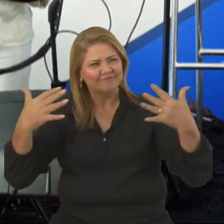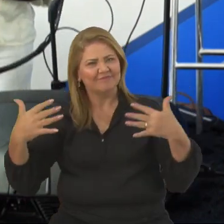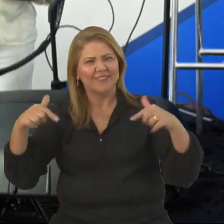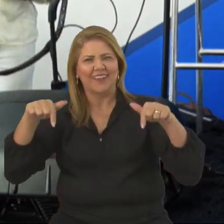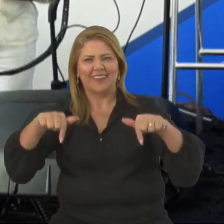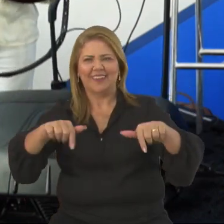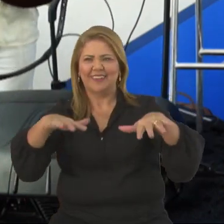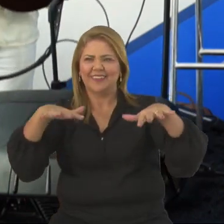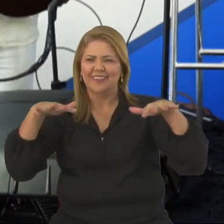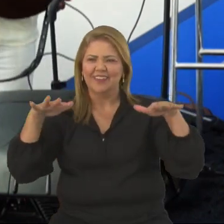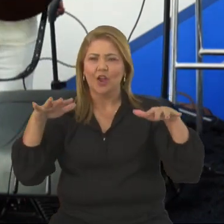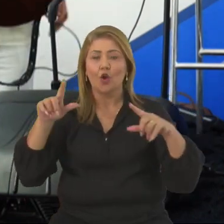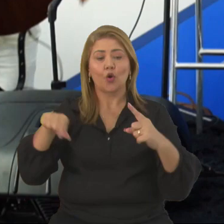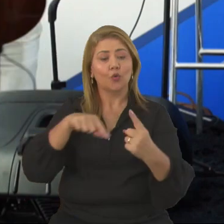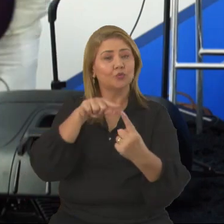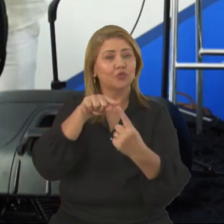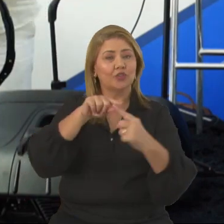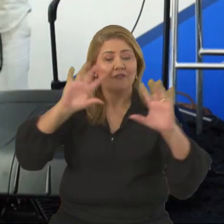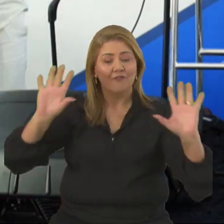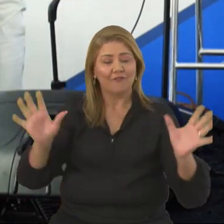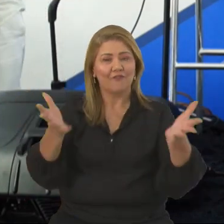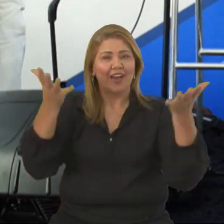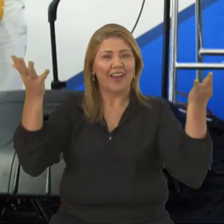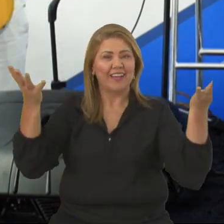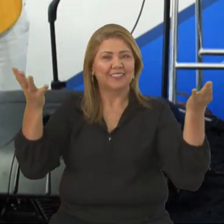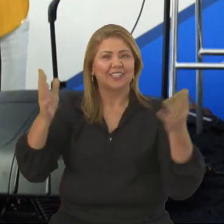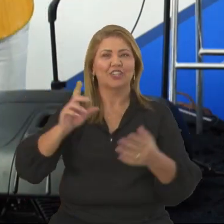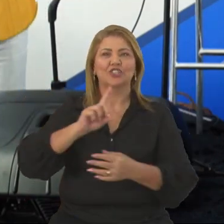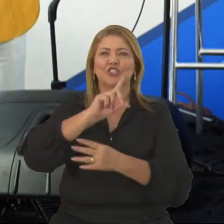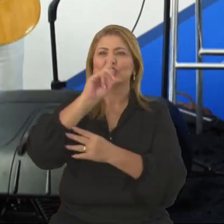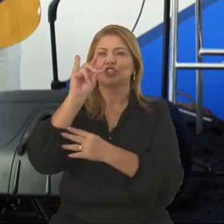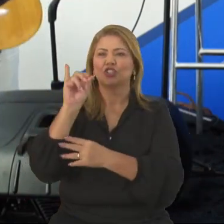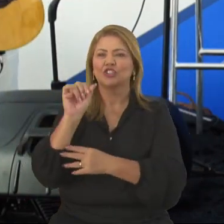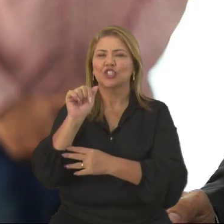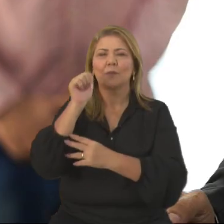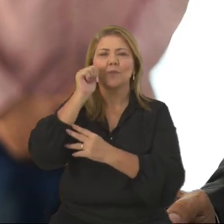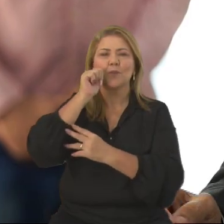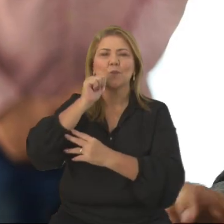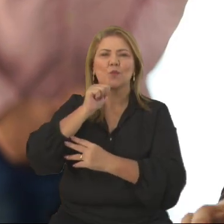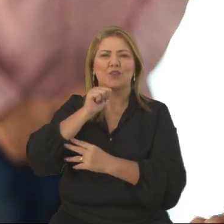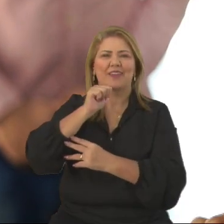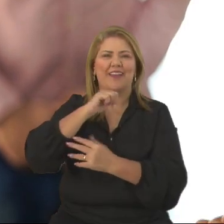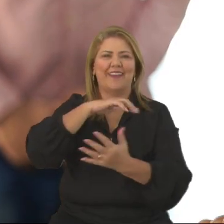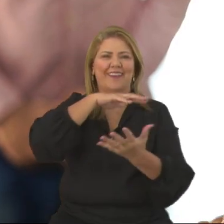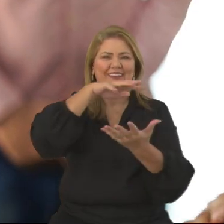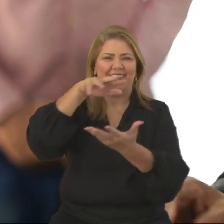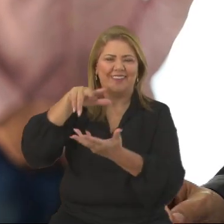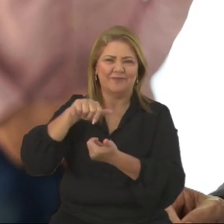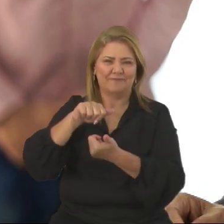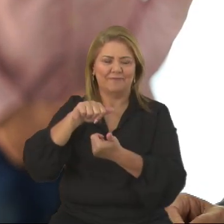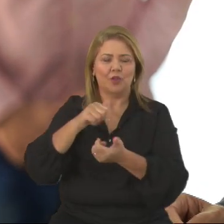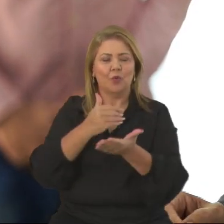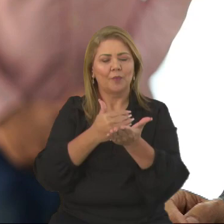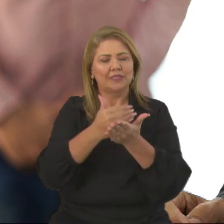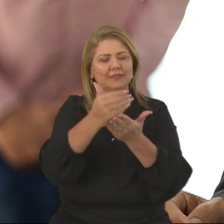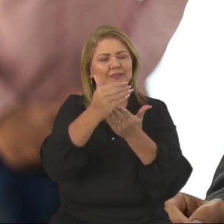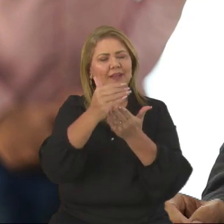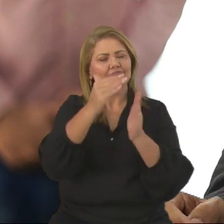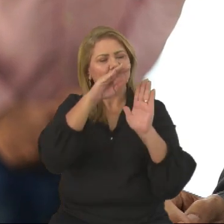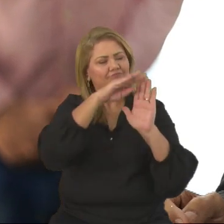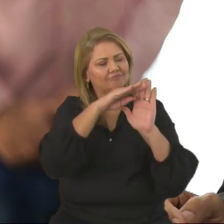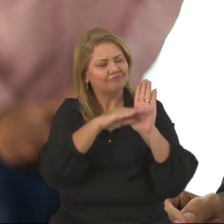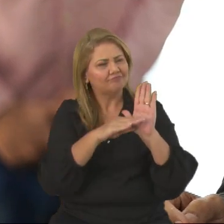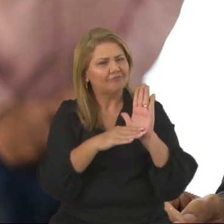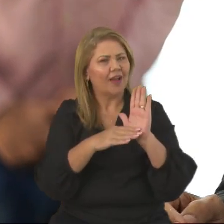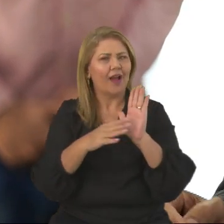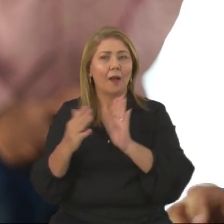por objetivo celebrar o Dia Internacional das Mulheres. Iniciamos essa cerimônia com a participação